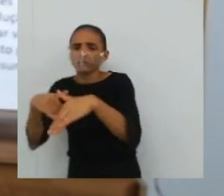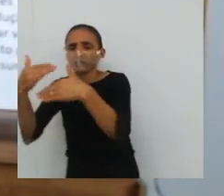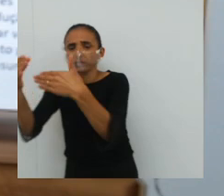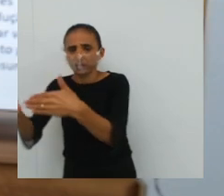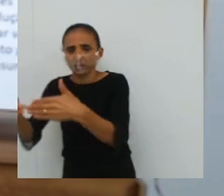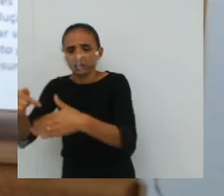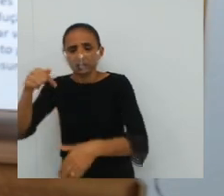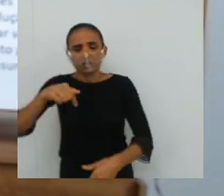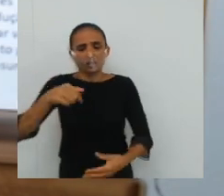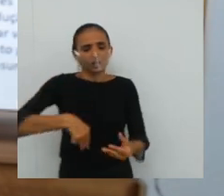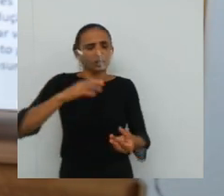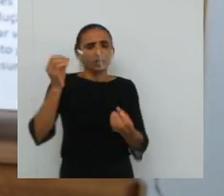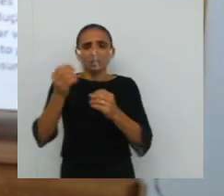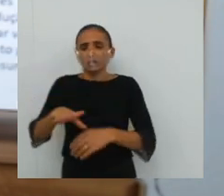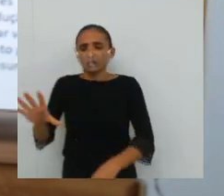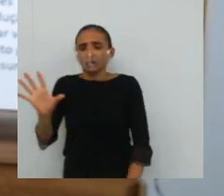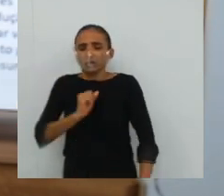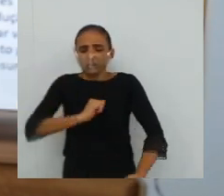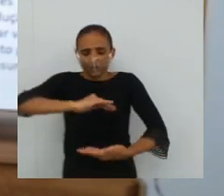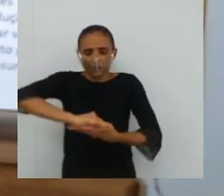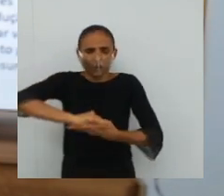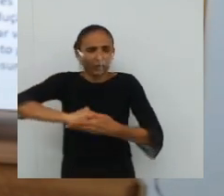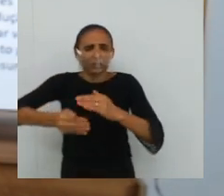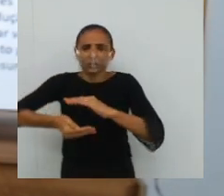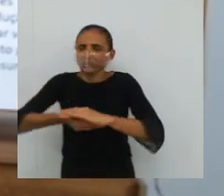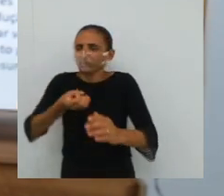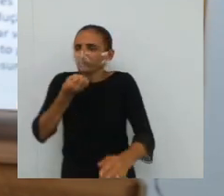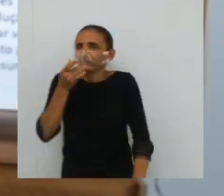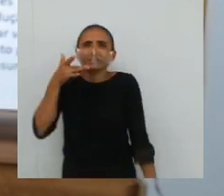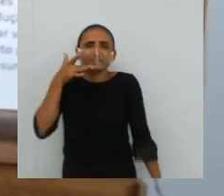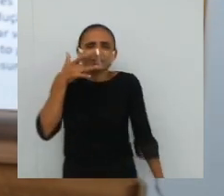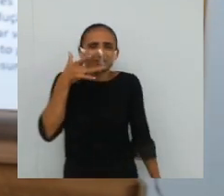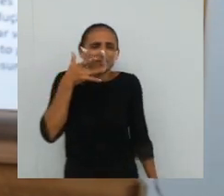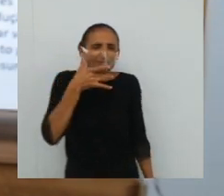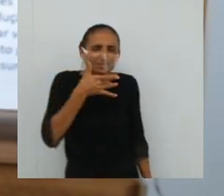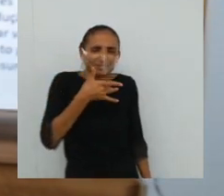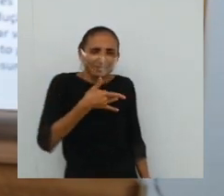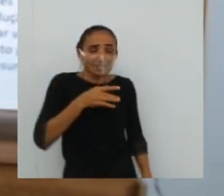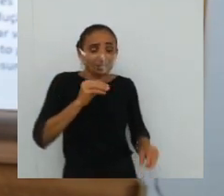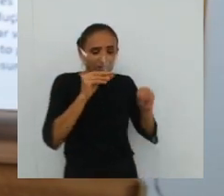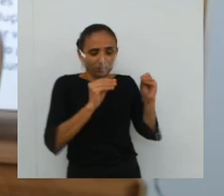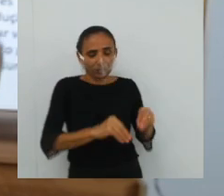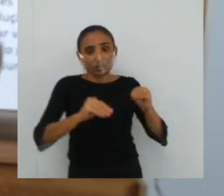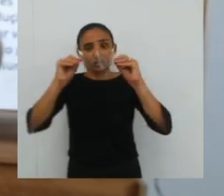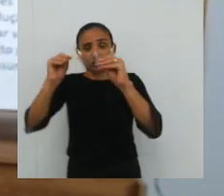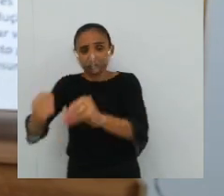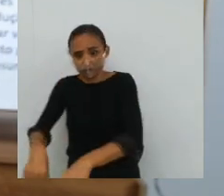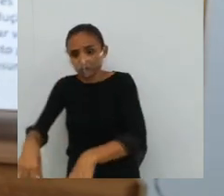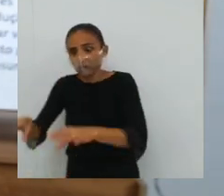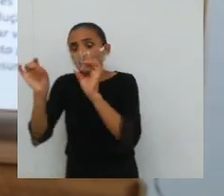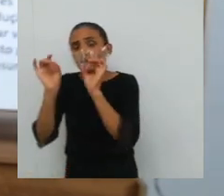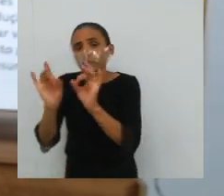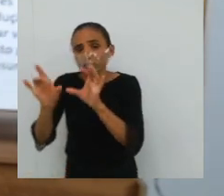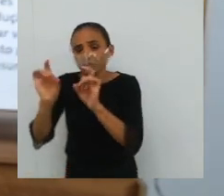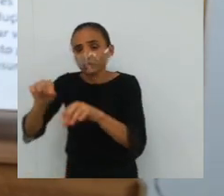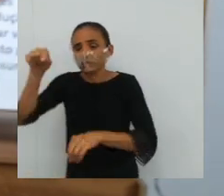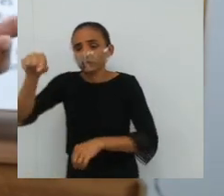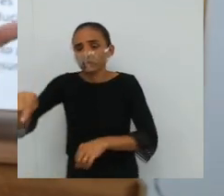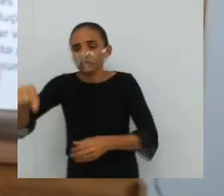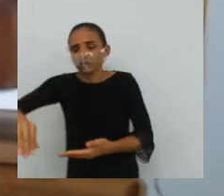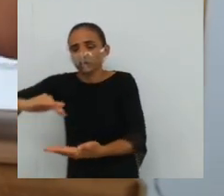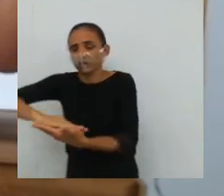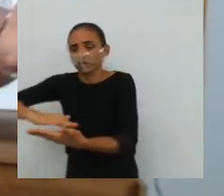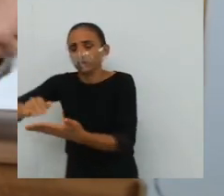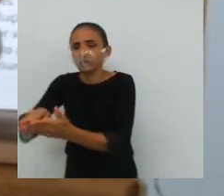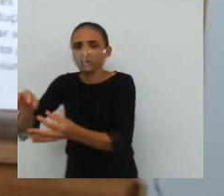Aqui no Nordeste nós adoramos o cuscuz. Então o produtor do milho vende o milho para a indústria e a indústria vai fazer o floco de